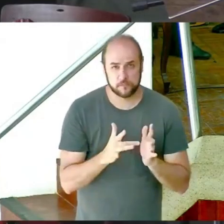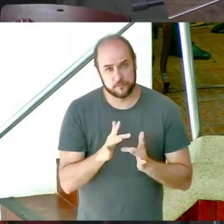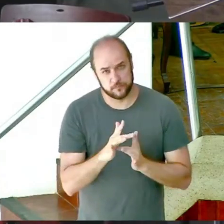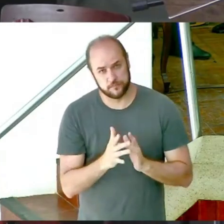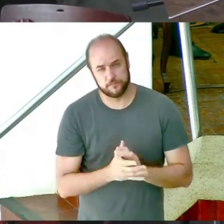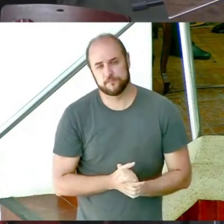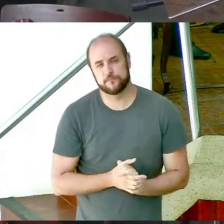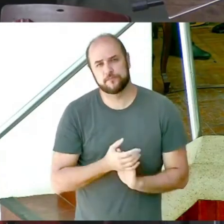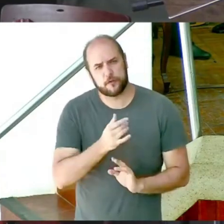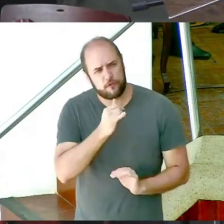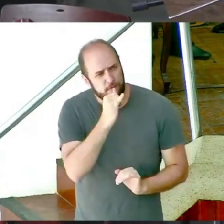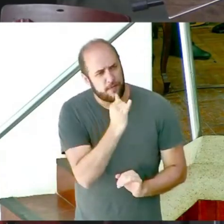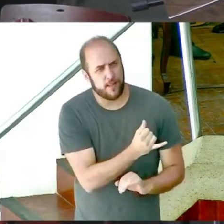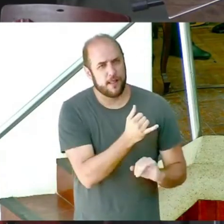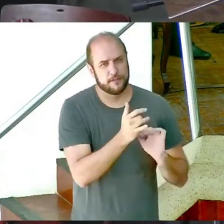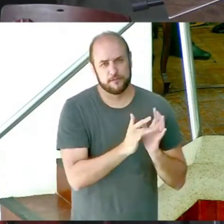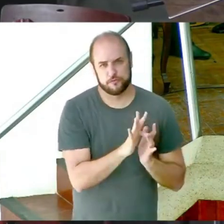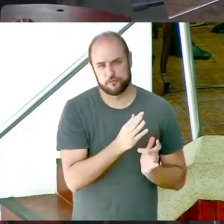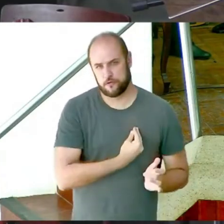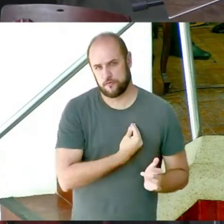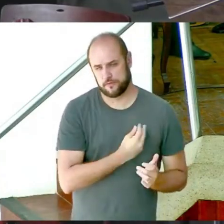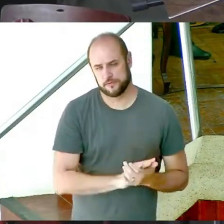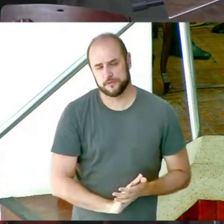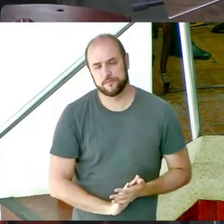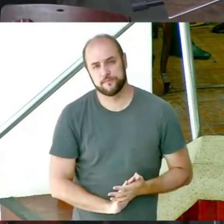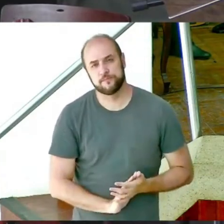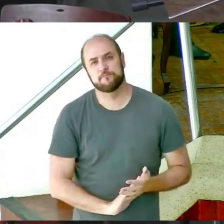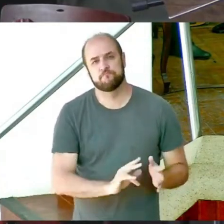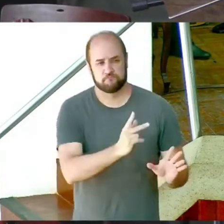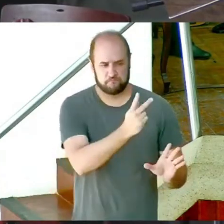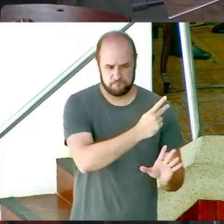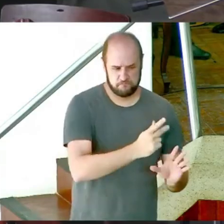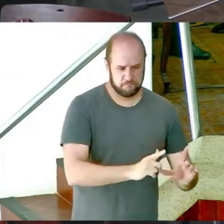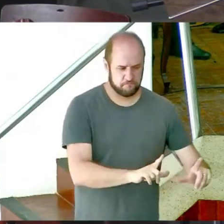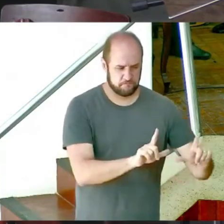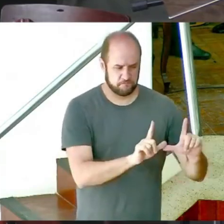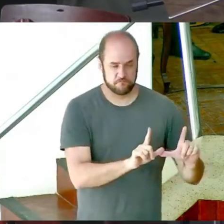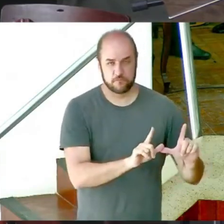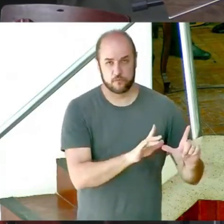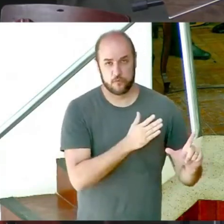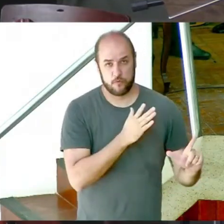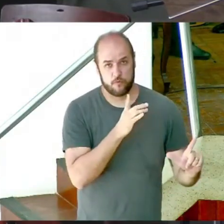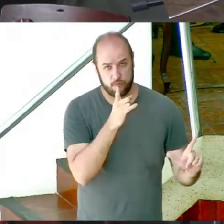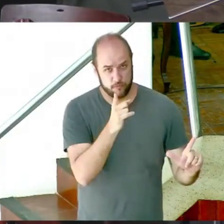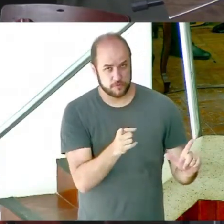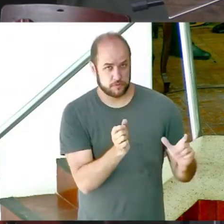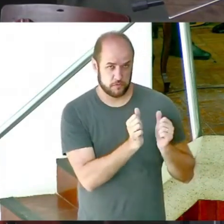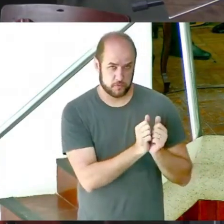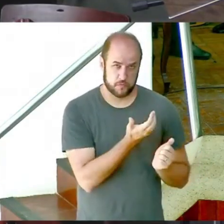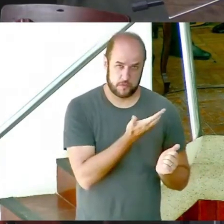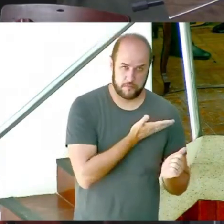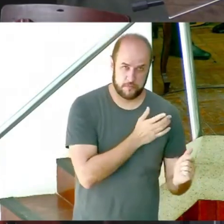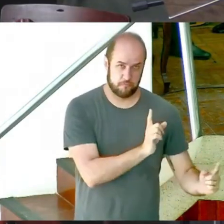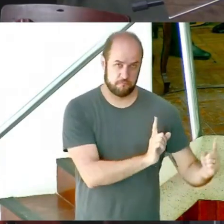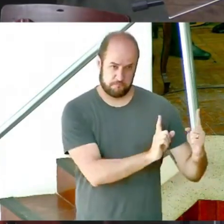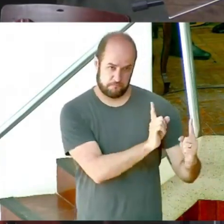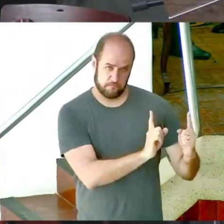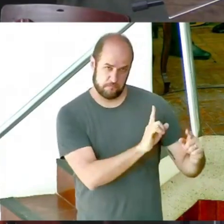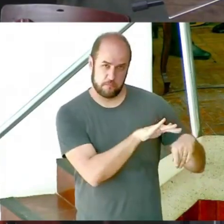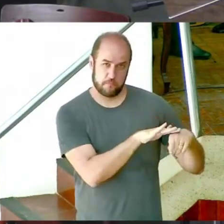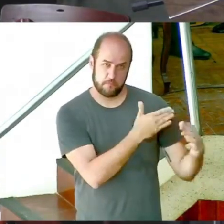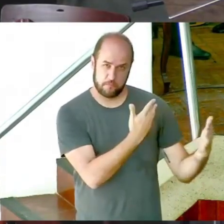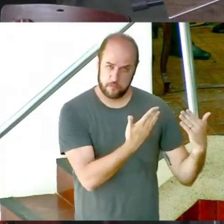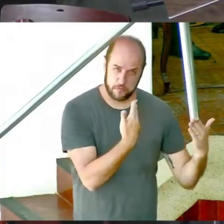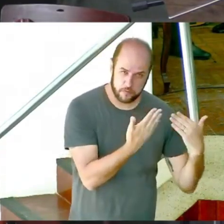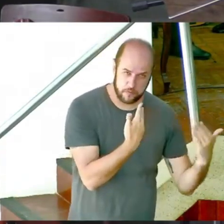falar para ele de Jesus. E aí você vai desenhar este momento aí que você vai estar falando de